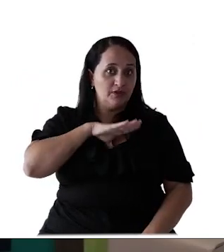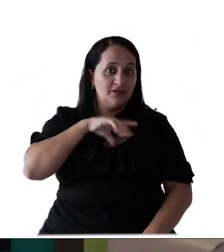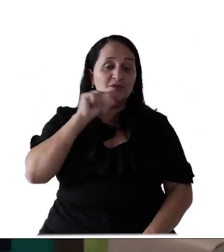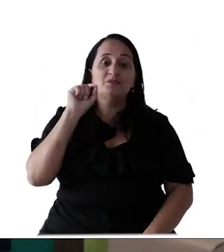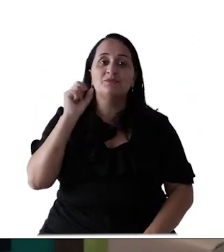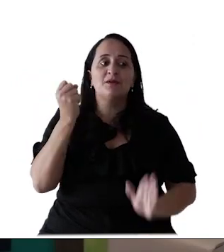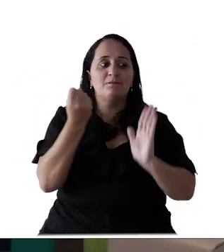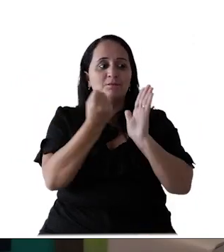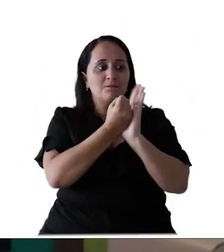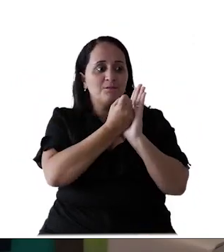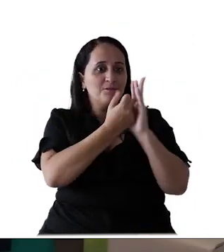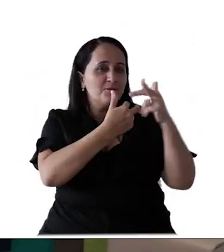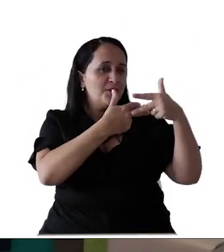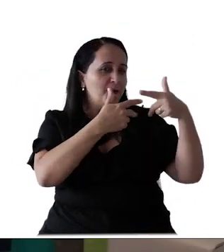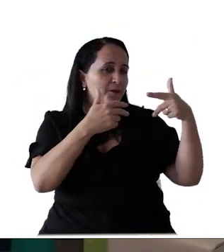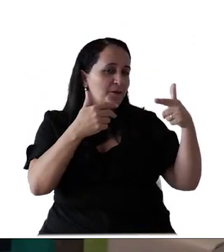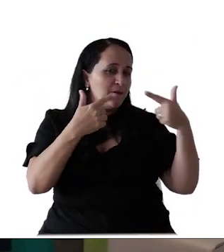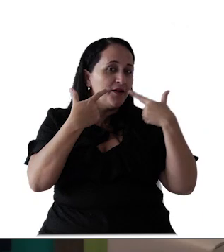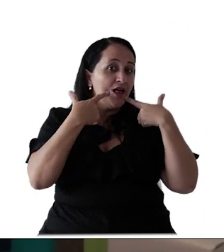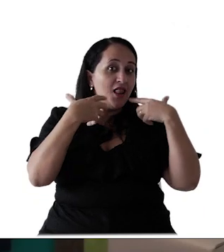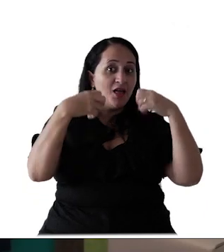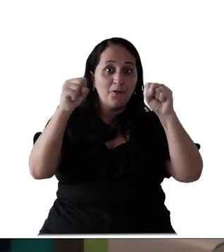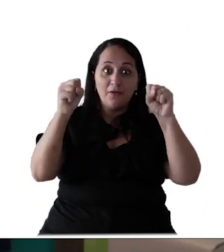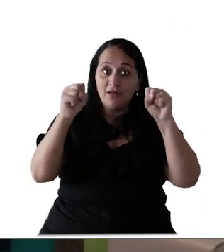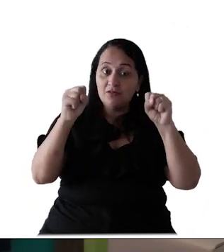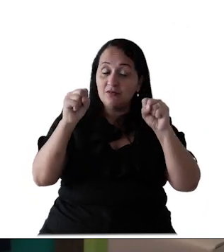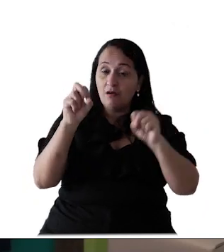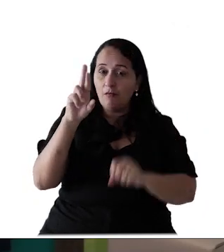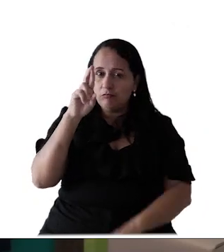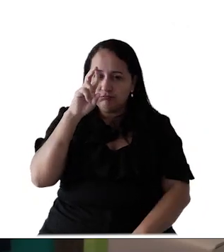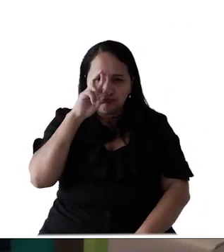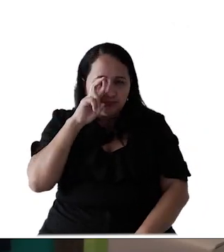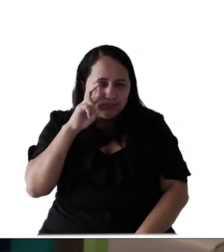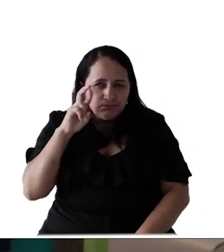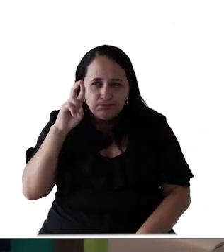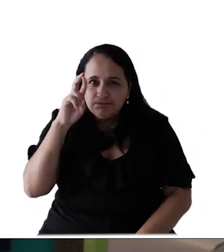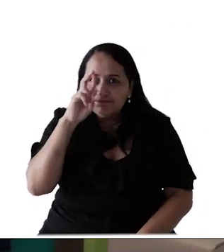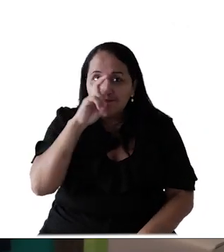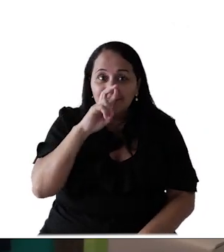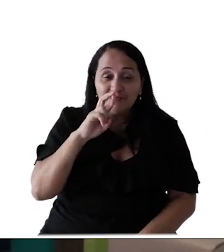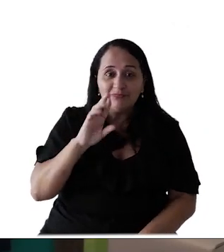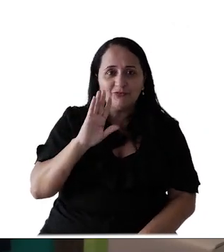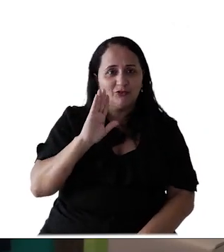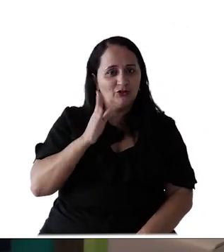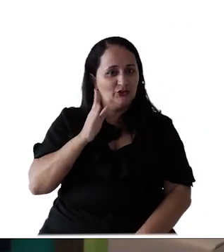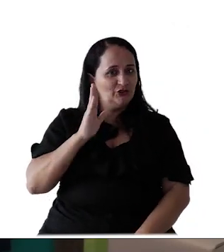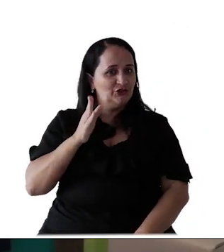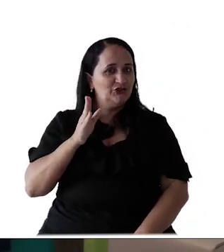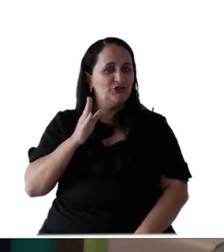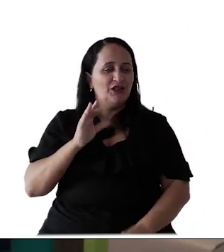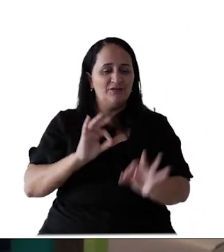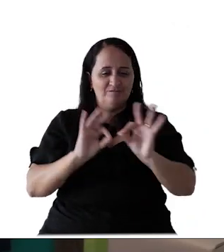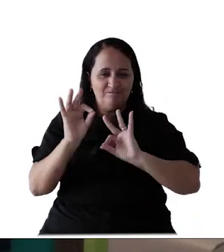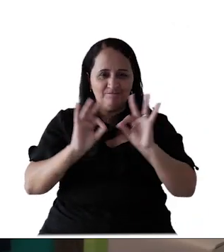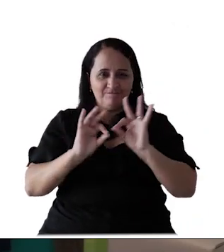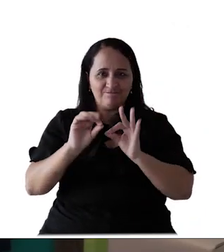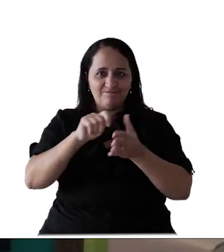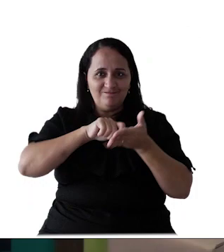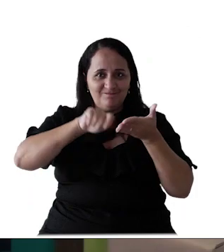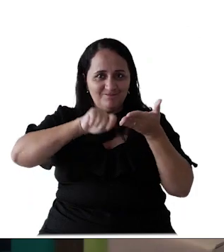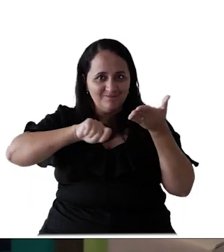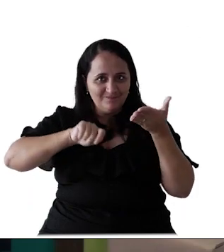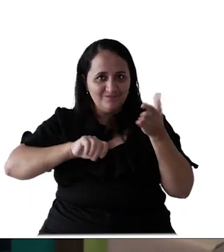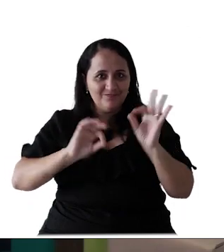vai virar? Detetives. Eita, gostei do tema, hein? Já se prepararam? Já organizaram tudo? A aula de vocês